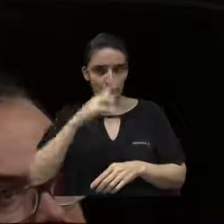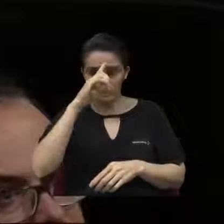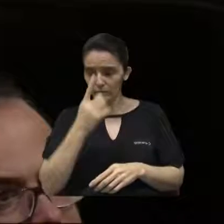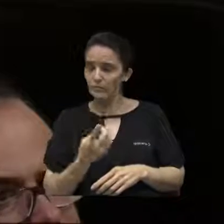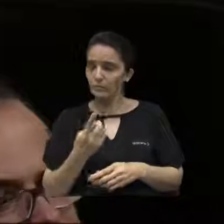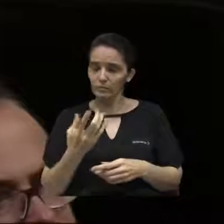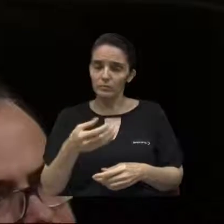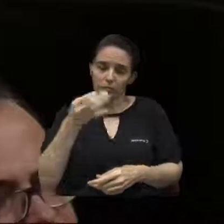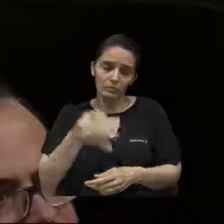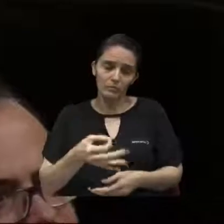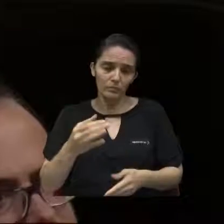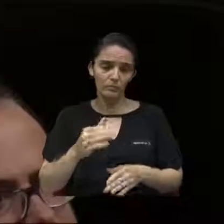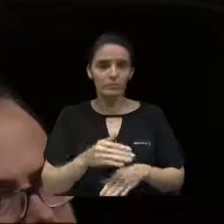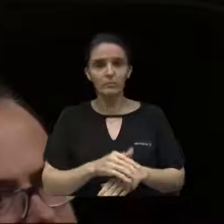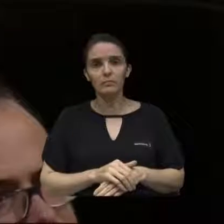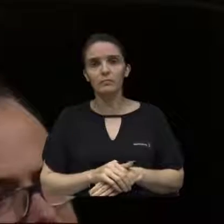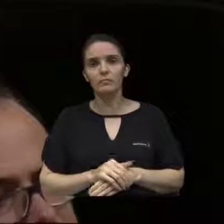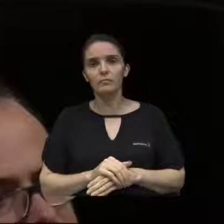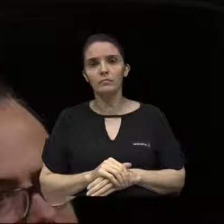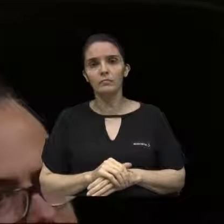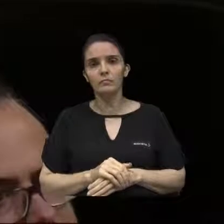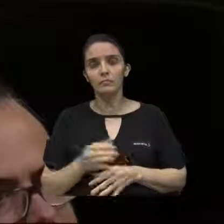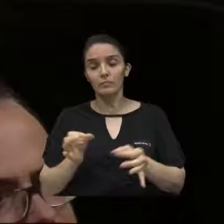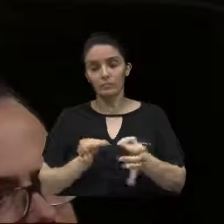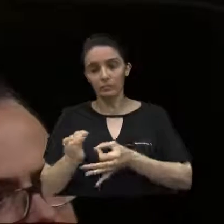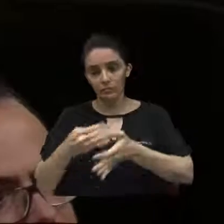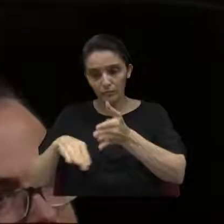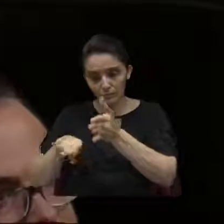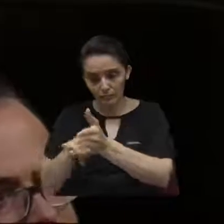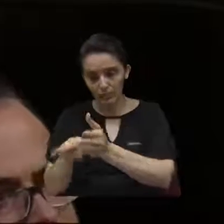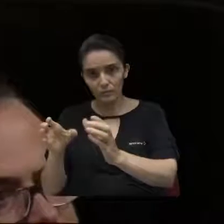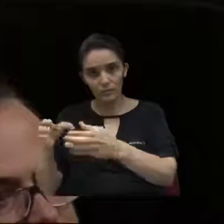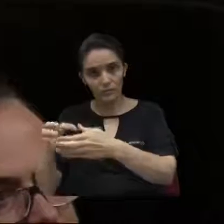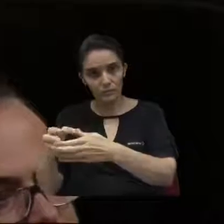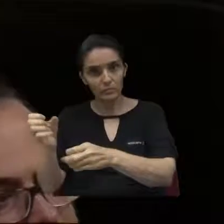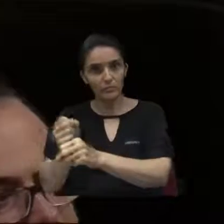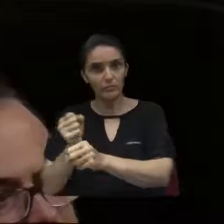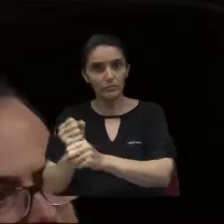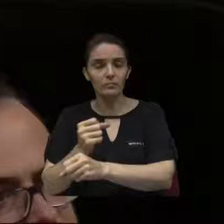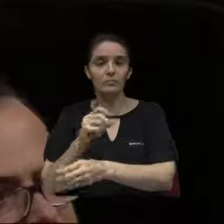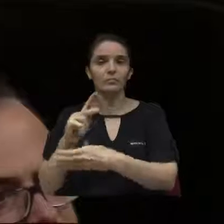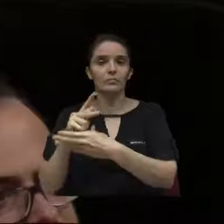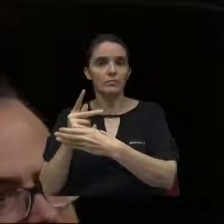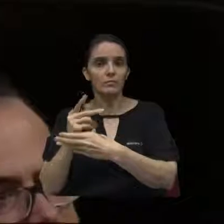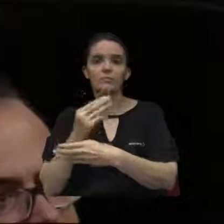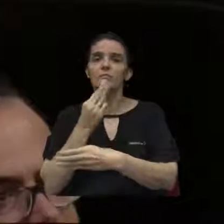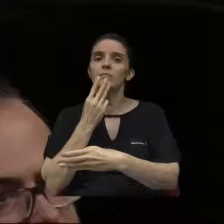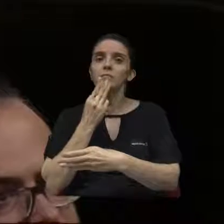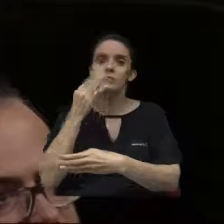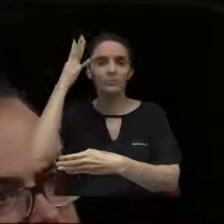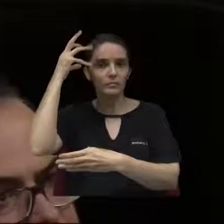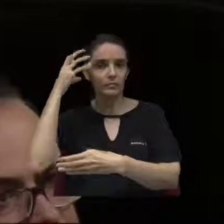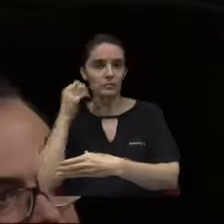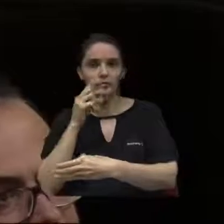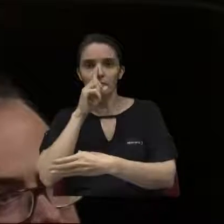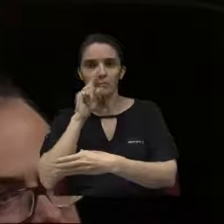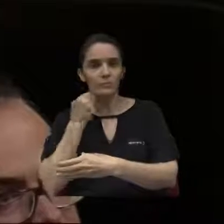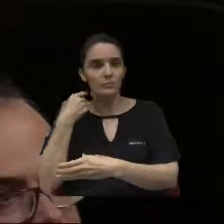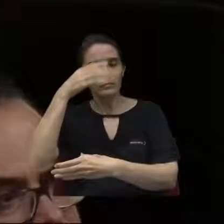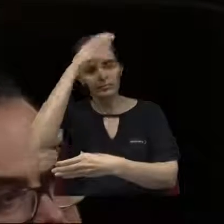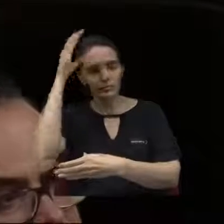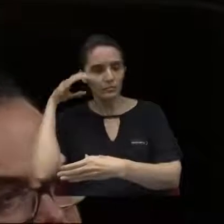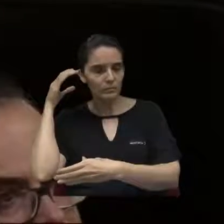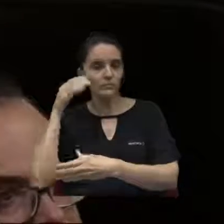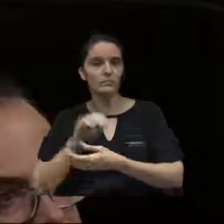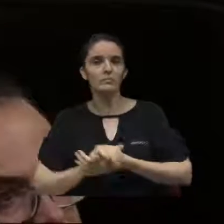chegar a casa, passar pela comissão de obra, na qual eu sou presidente, tem o Vaguinho, a Carol, o pastor Nilton e a Lubogo, a gente